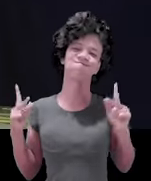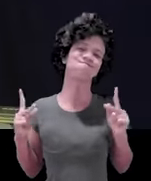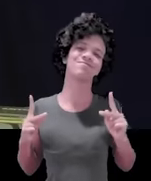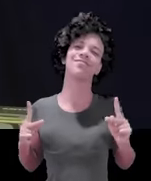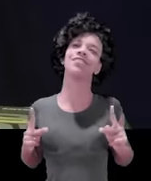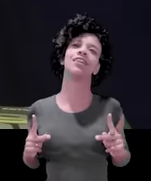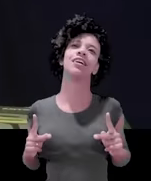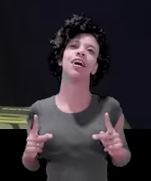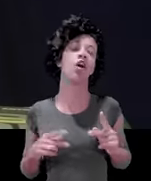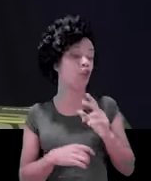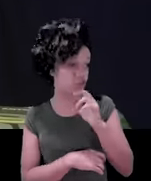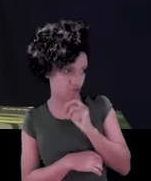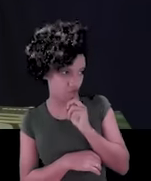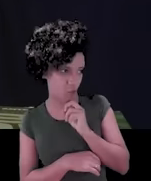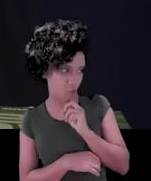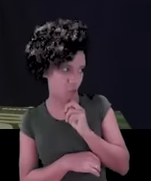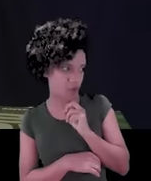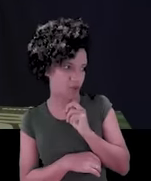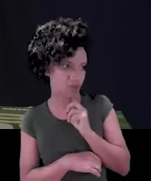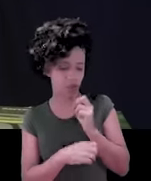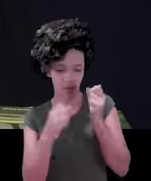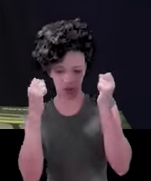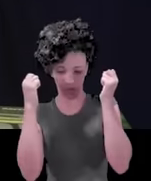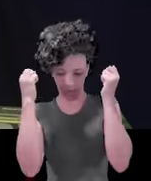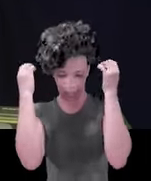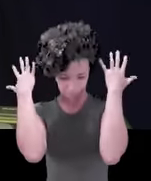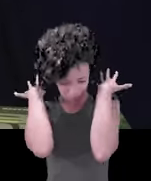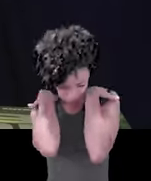eu vou continuar vô E aí